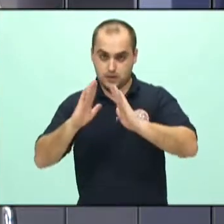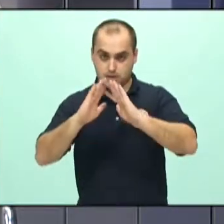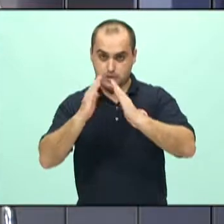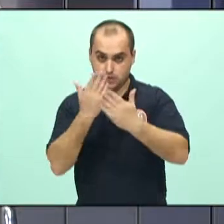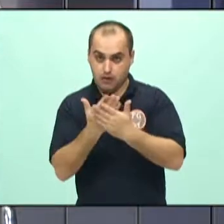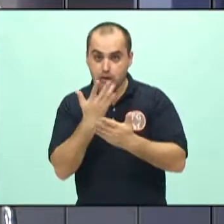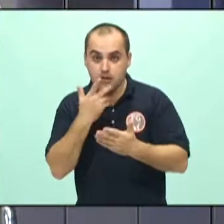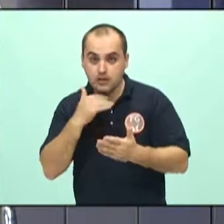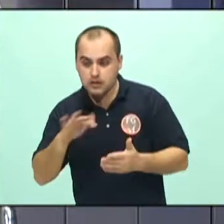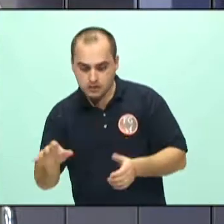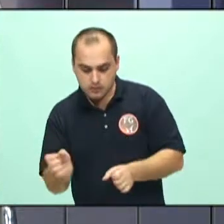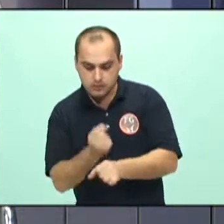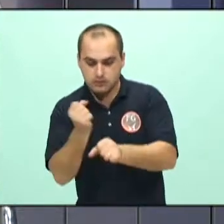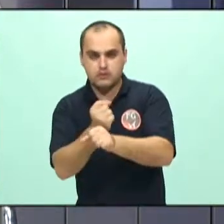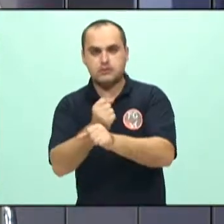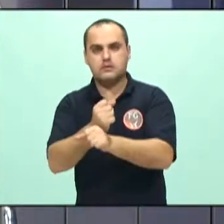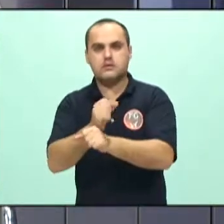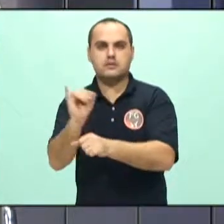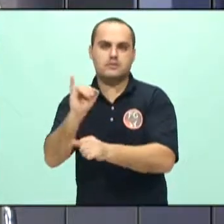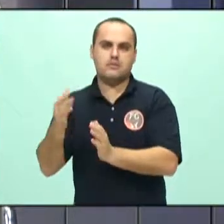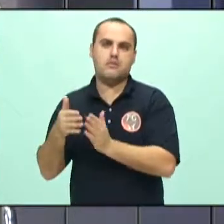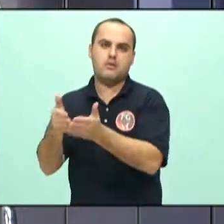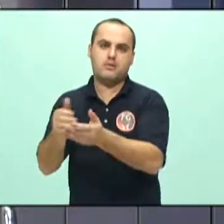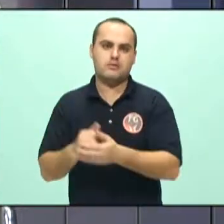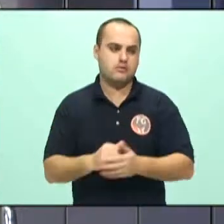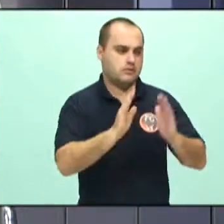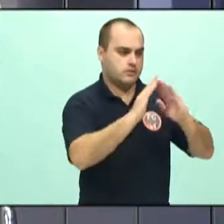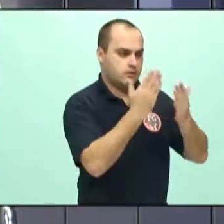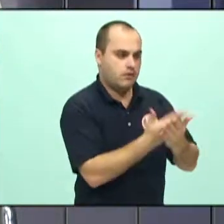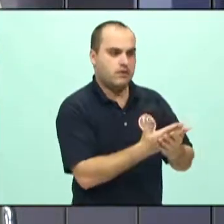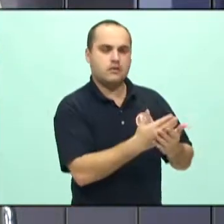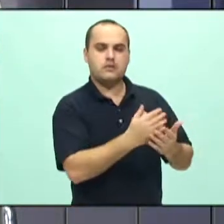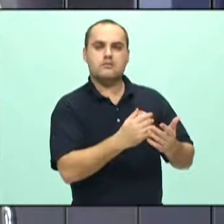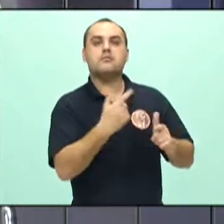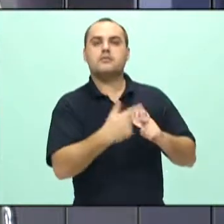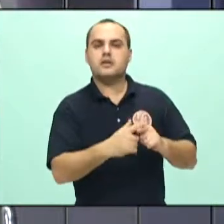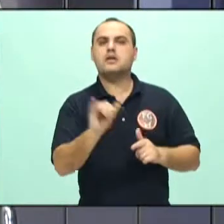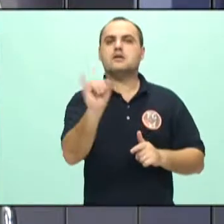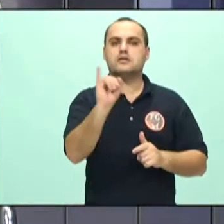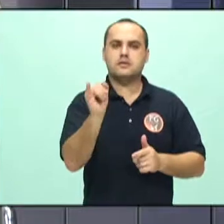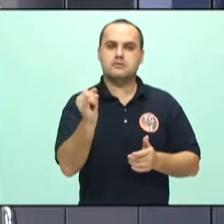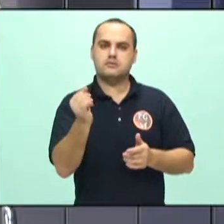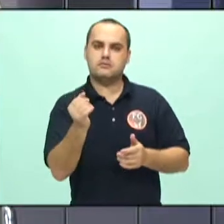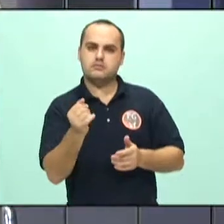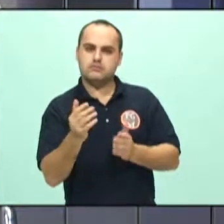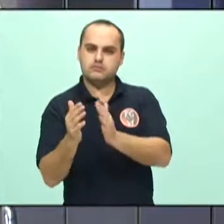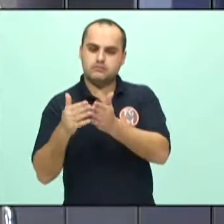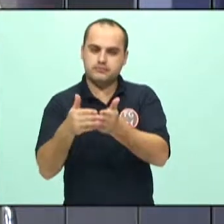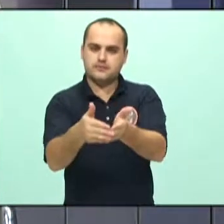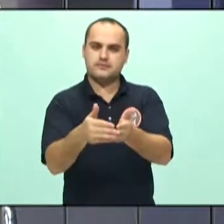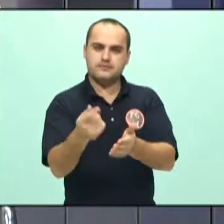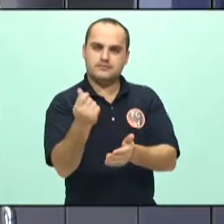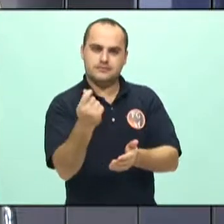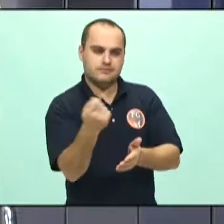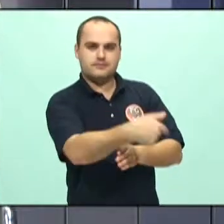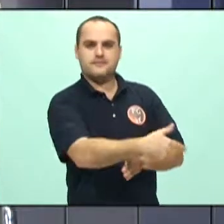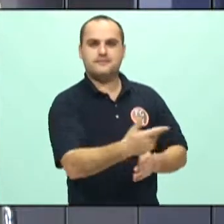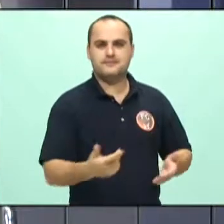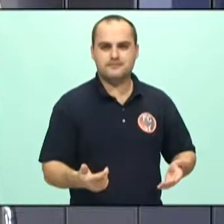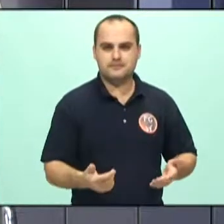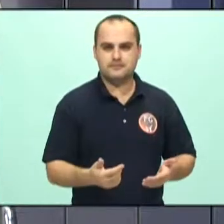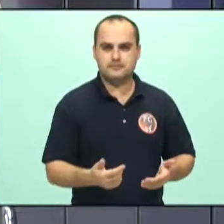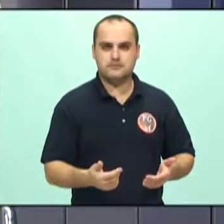porto. Se tem um posto de saúde sendo construído é porque Itajaí tem um porto. Então, nós precisamos valorizar ainda mais a atividade portuária. Existem os problemas que nós precisamos corrigir,